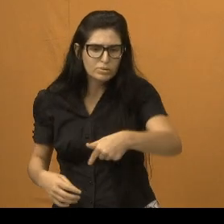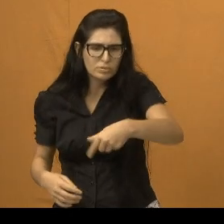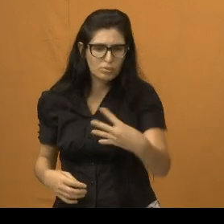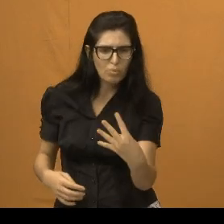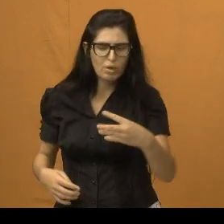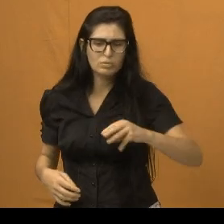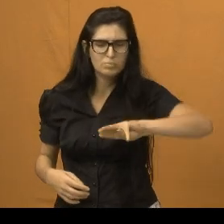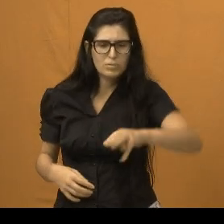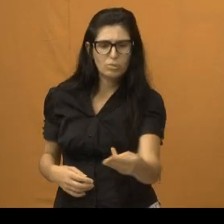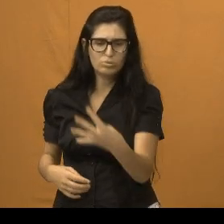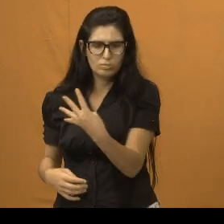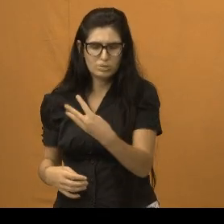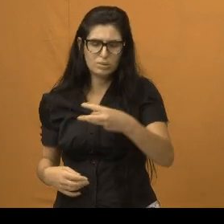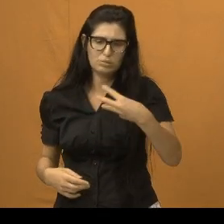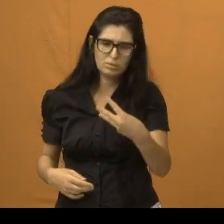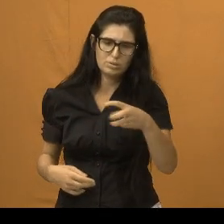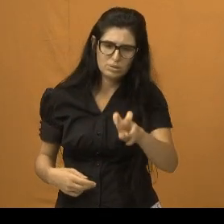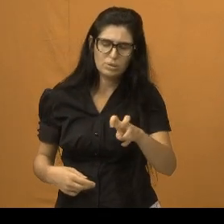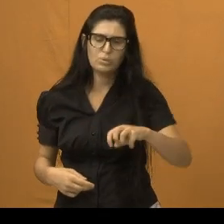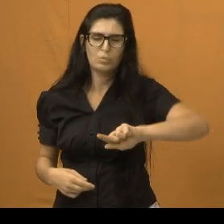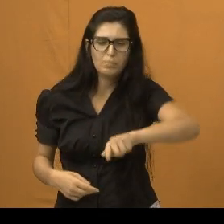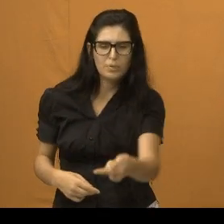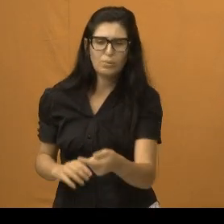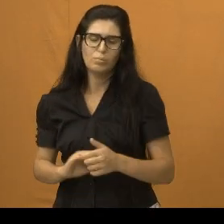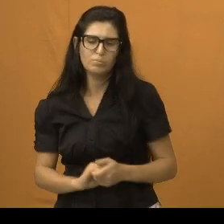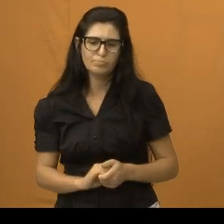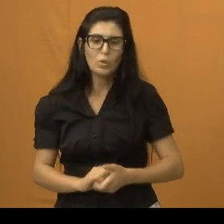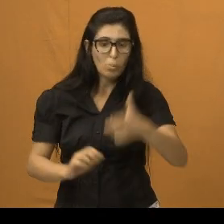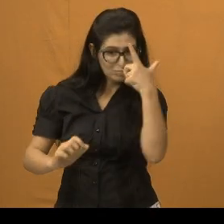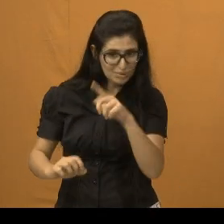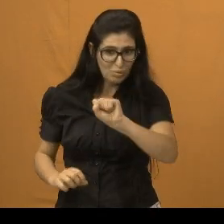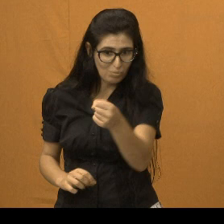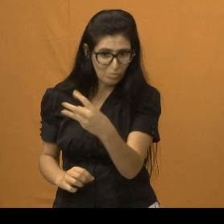974.435.000, na qual se realizou-se